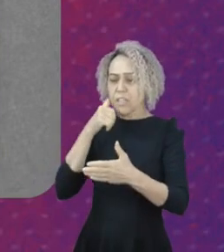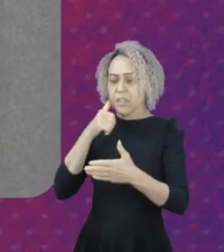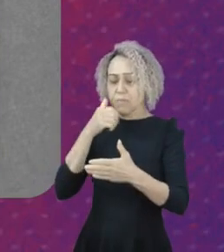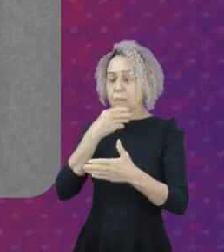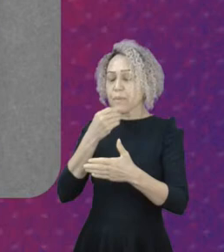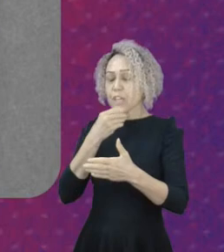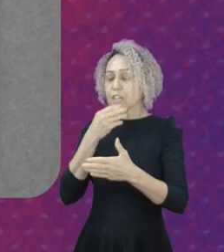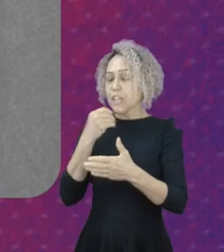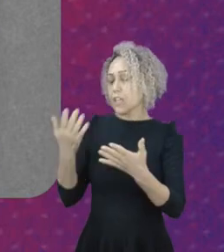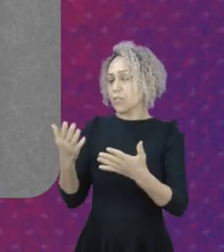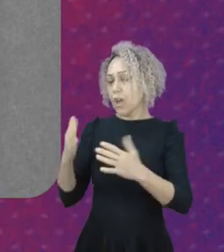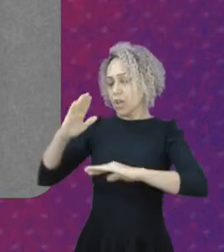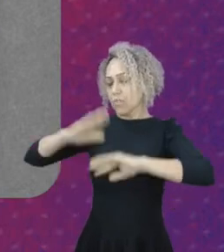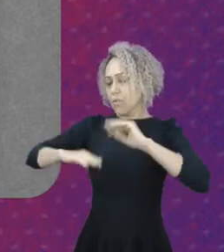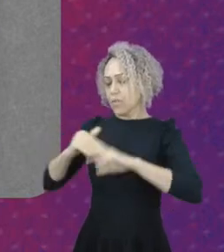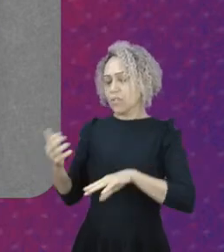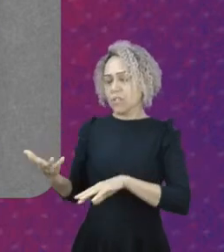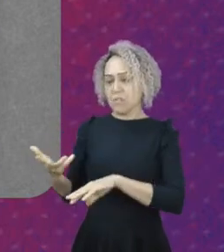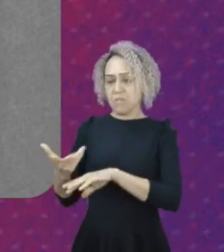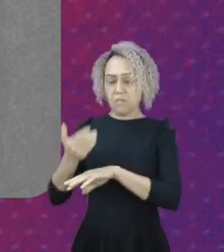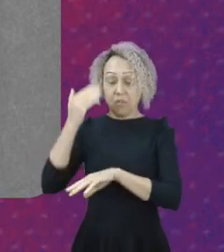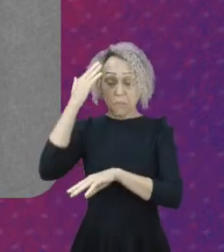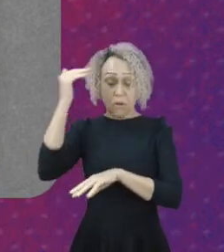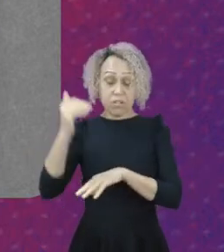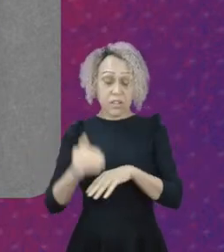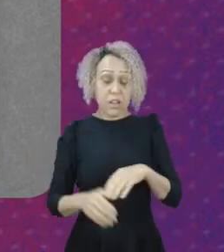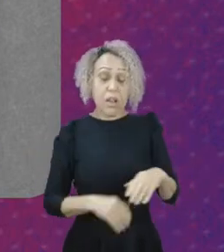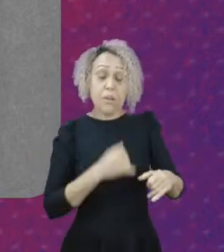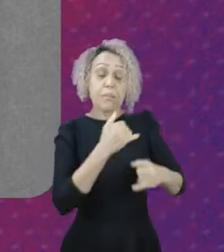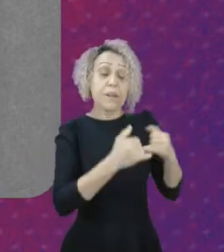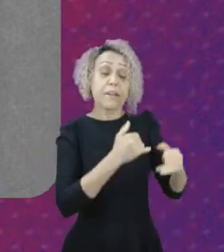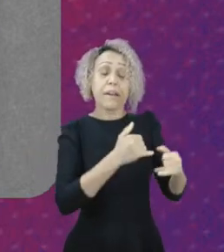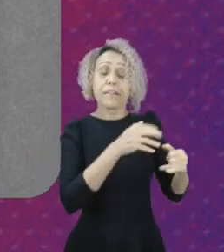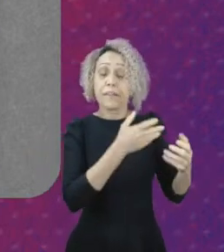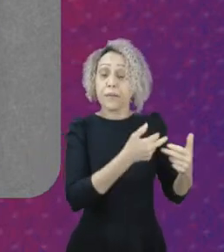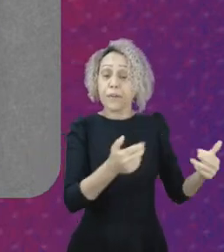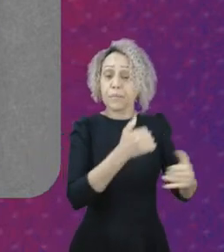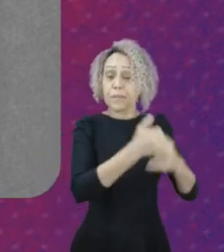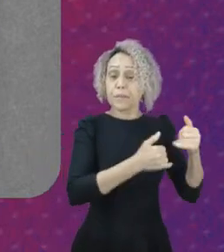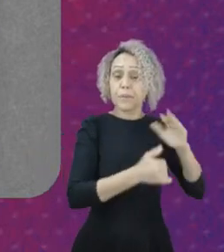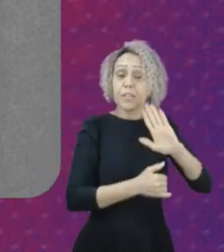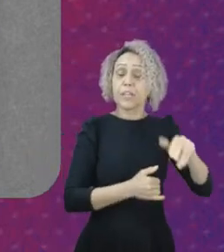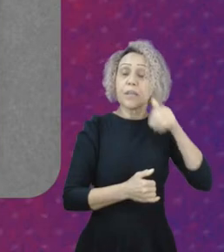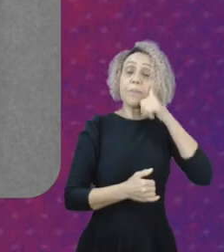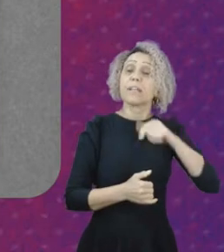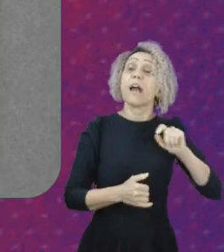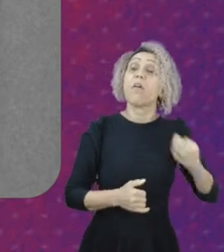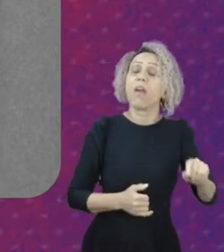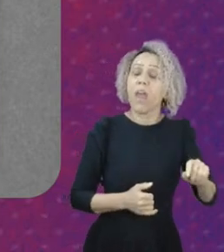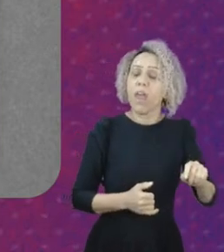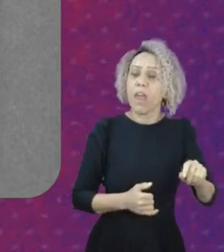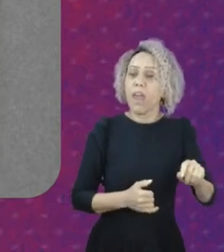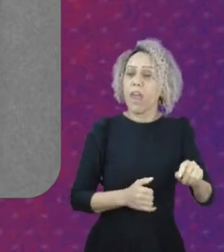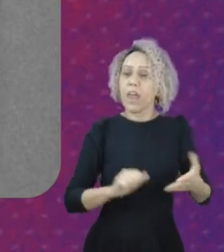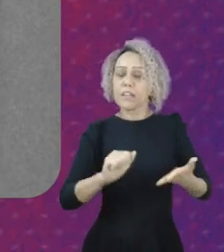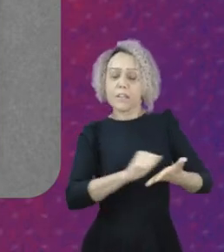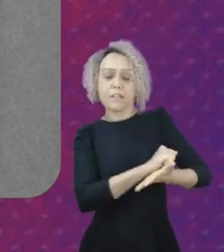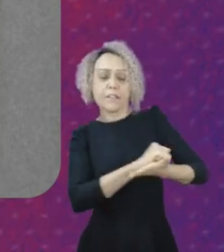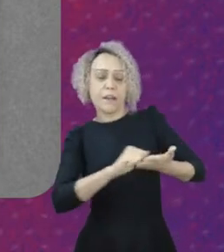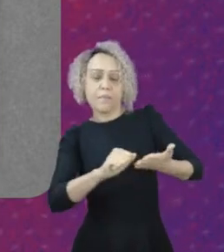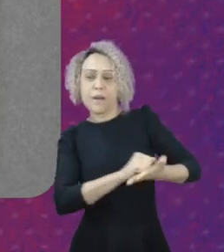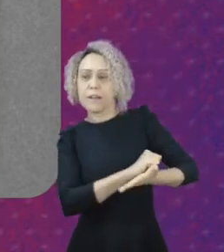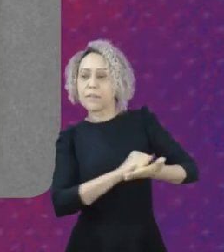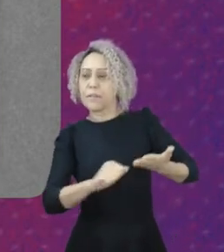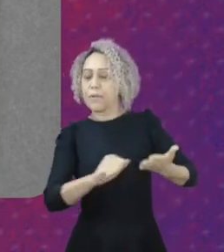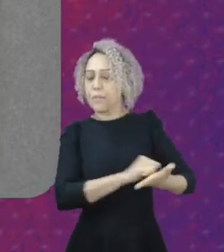seriam os brinquedos ideais, em que a gente misturasse essas brincadeiras e compreendesse que os trabalhos domésticos é, tornam